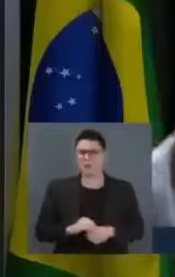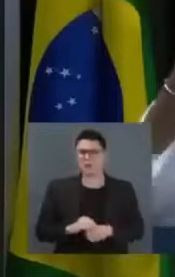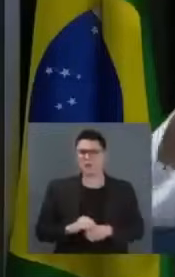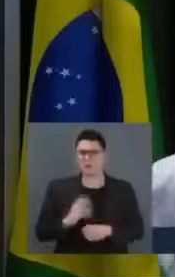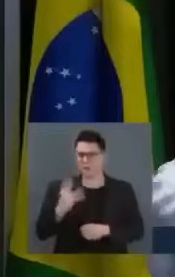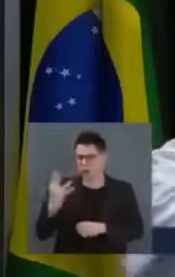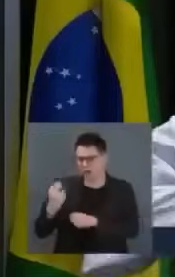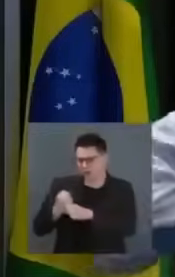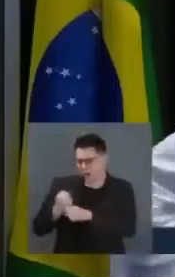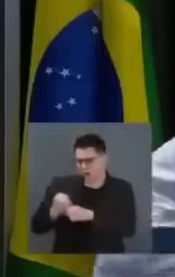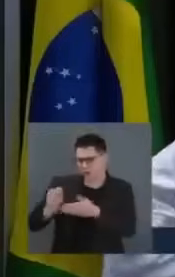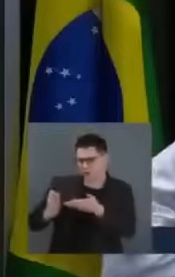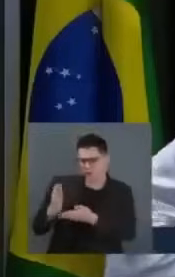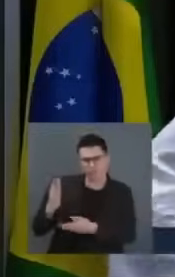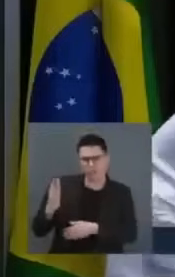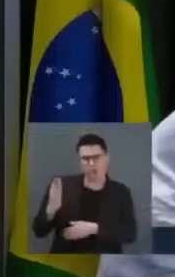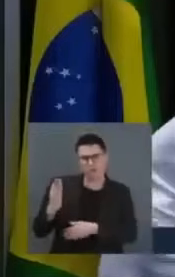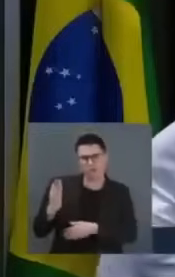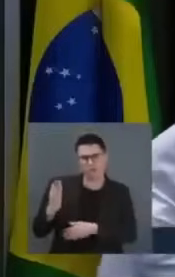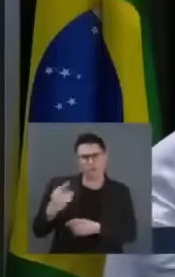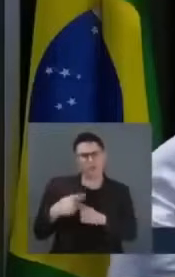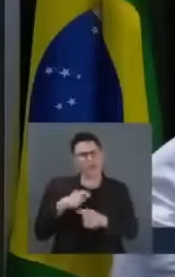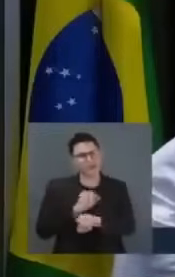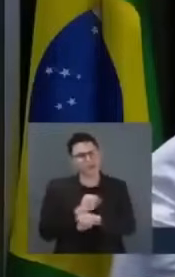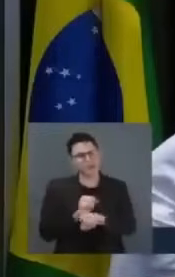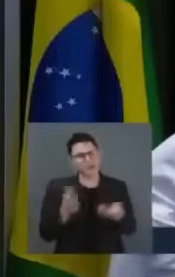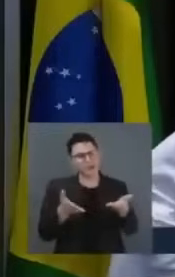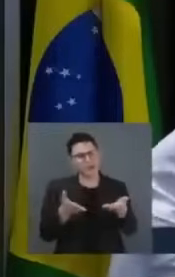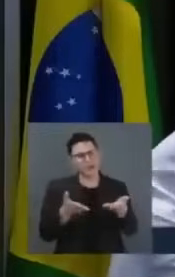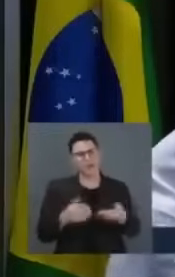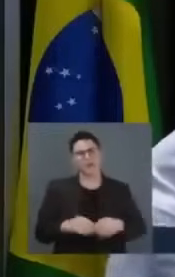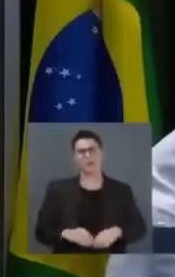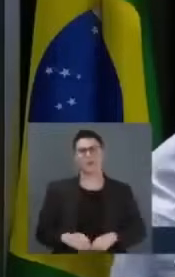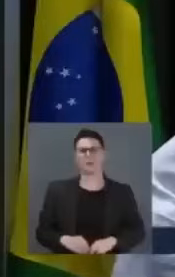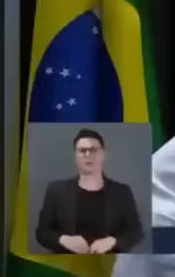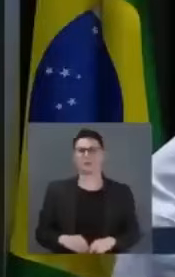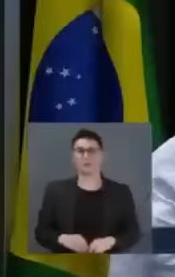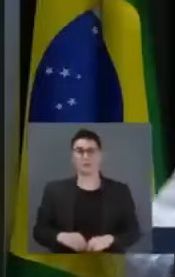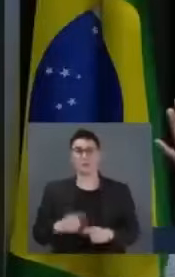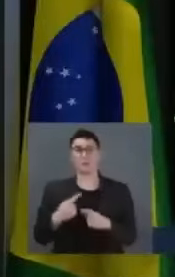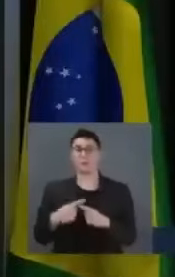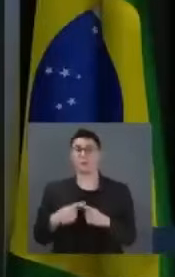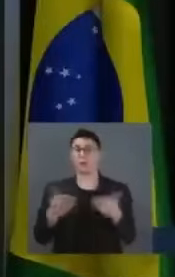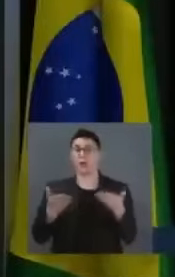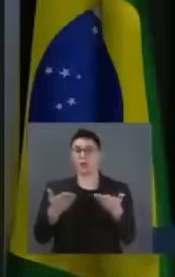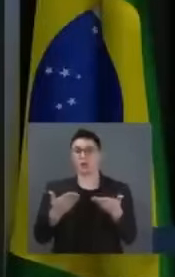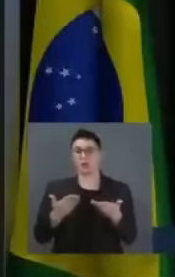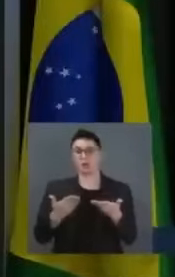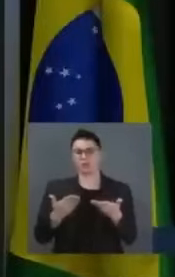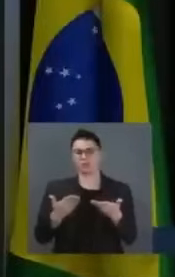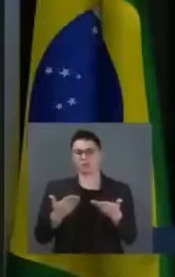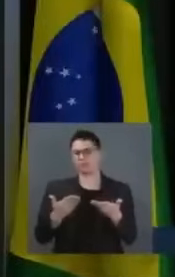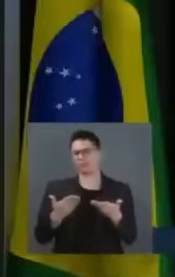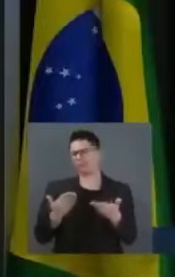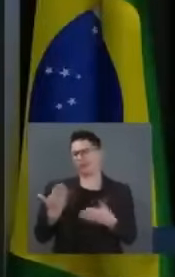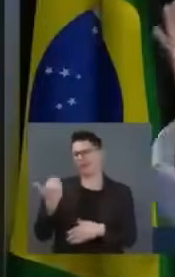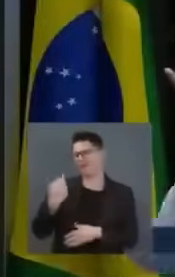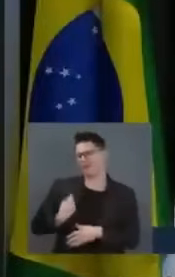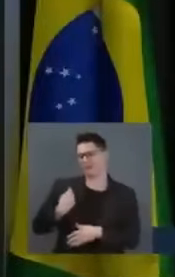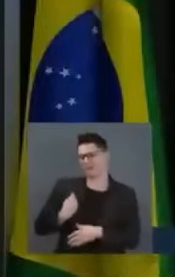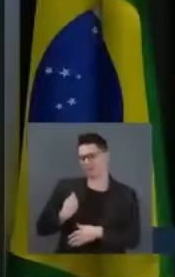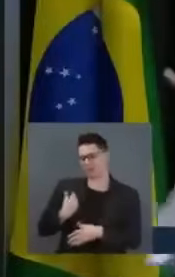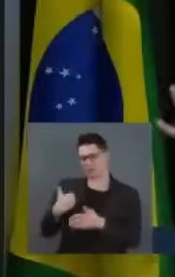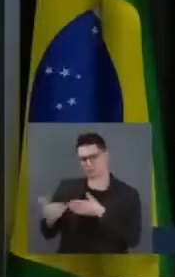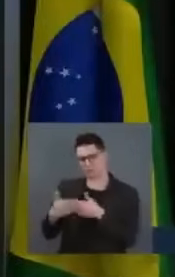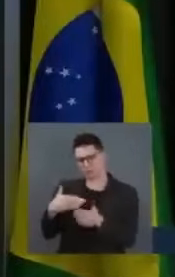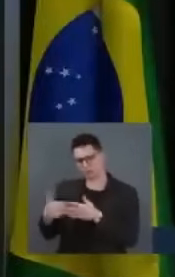4 anos para aprovar isso. Por que agora? Por que agora? A vida não importava?